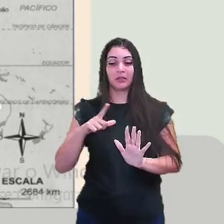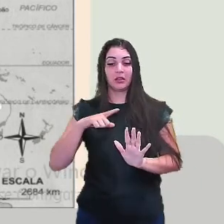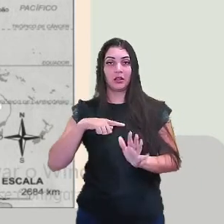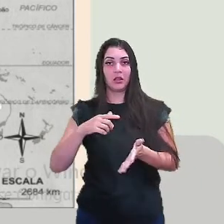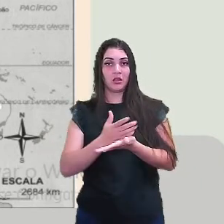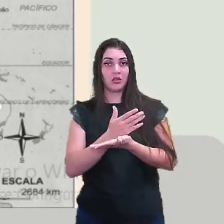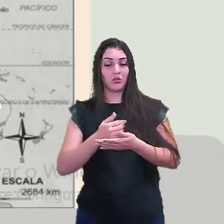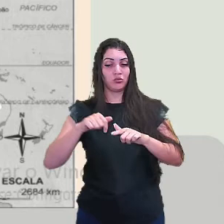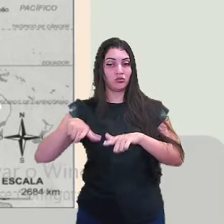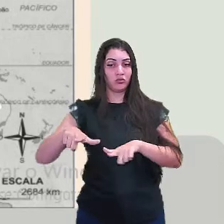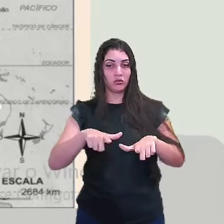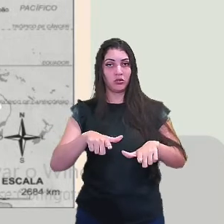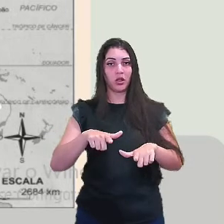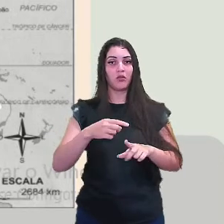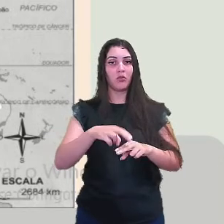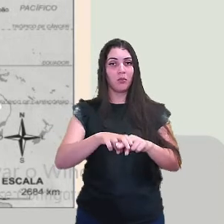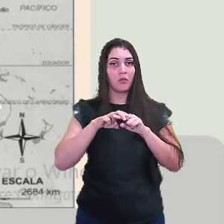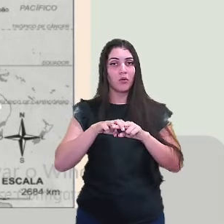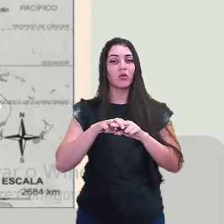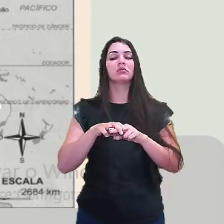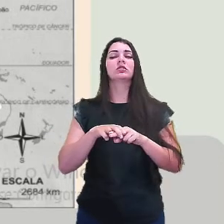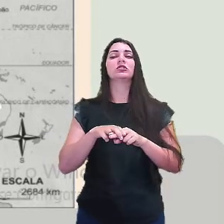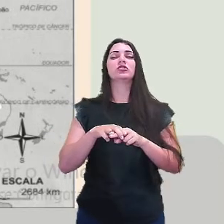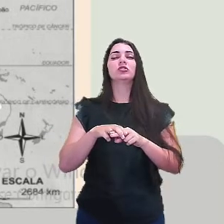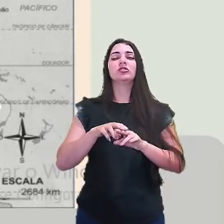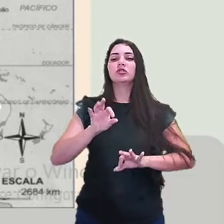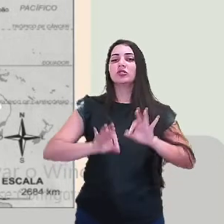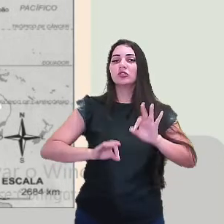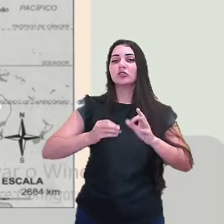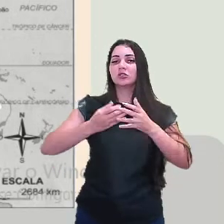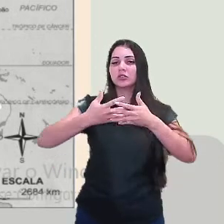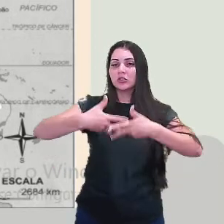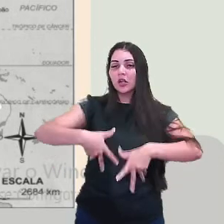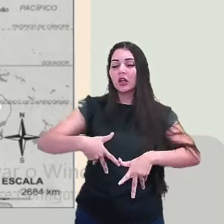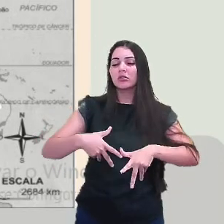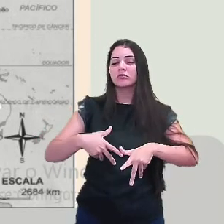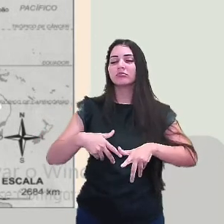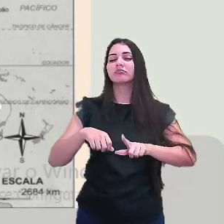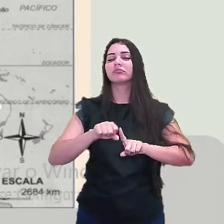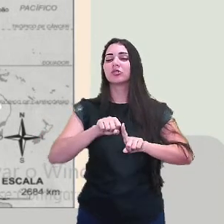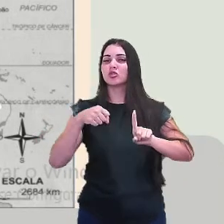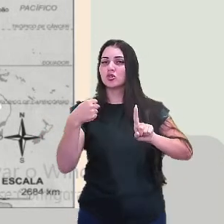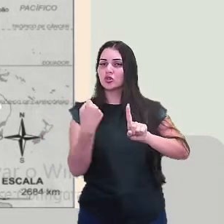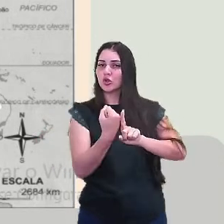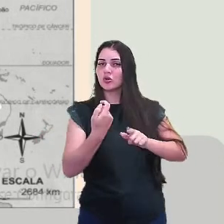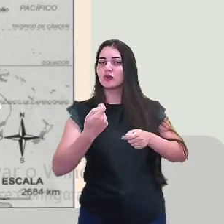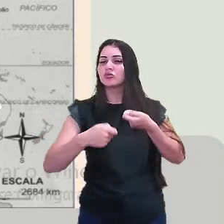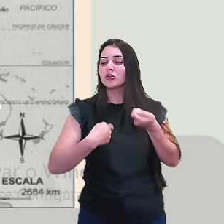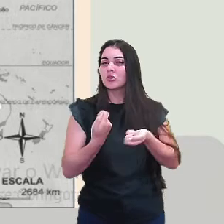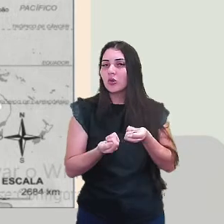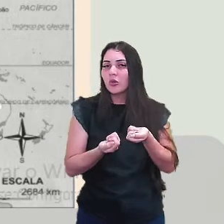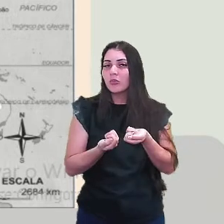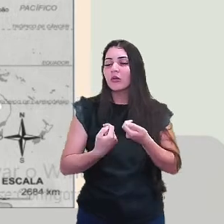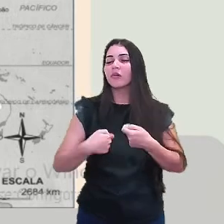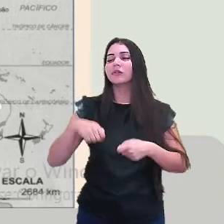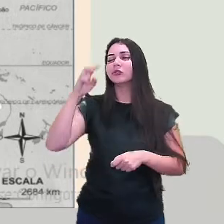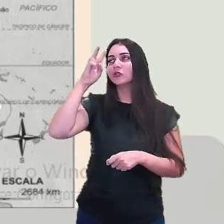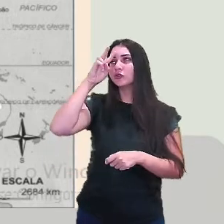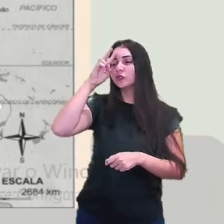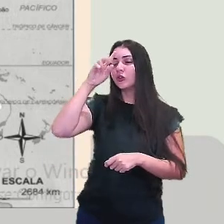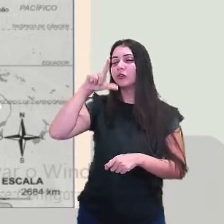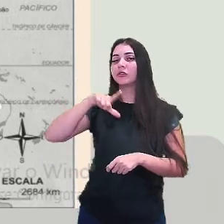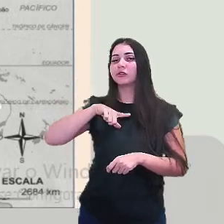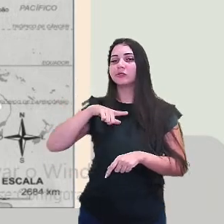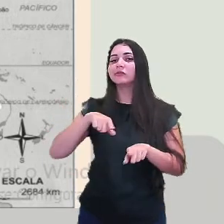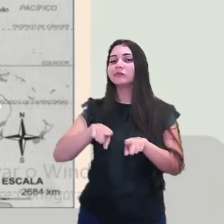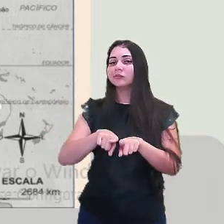Áreas, devido a fatores de ordem natural, socioeconômica e até histórica também. Eu tenho aqui um mapinha